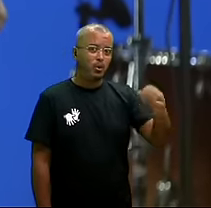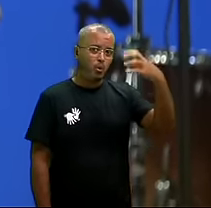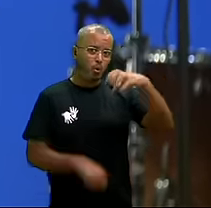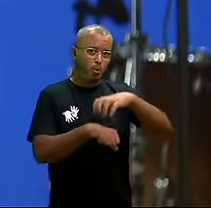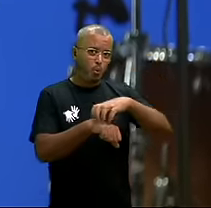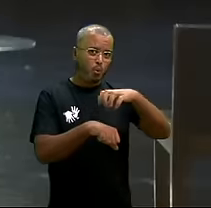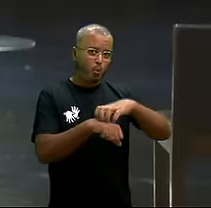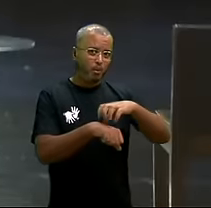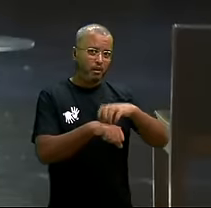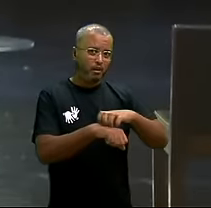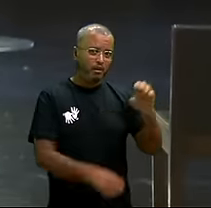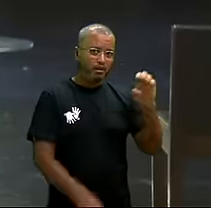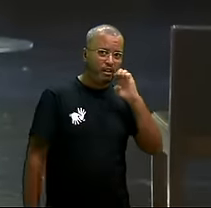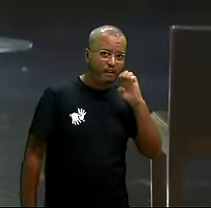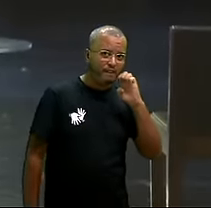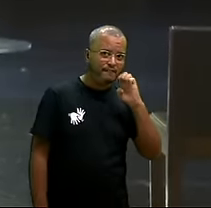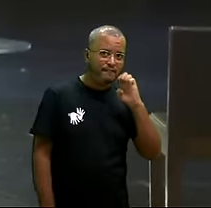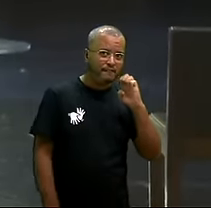desculpa.